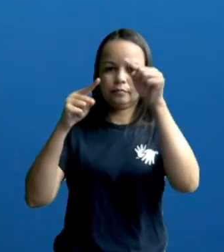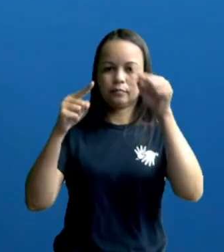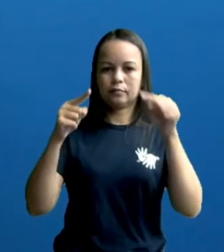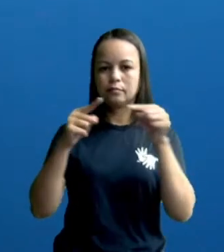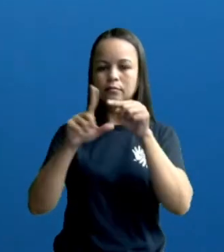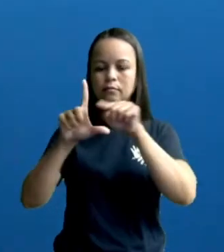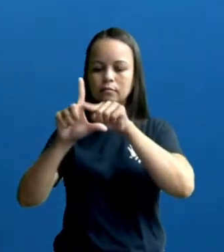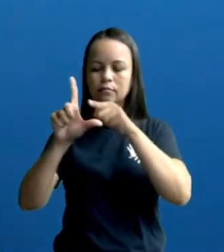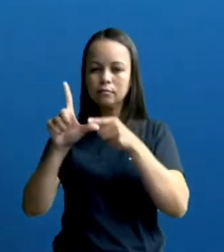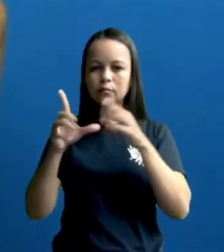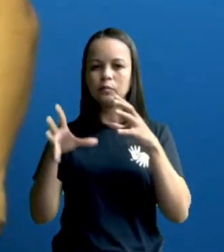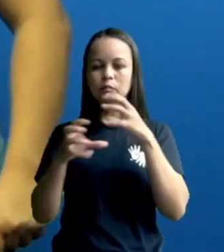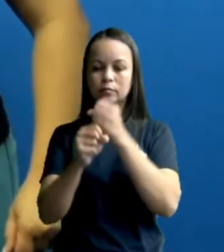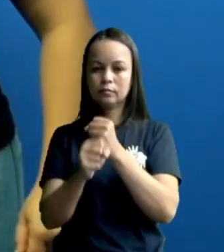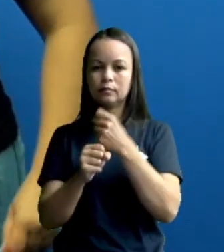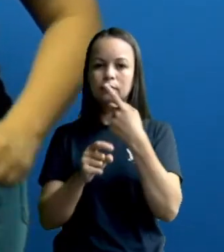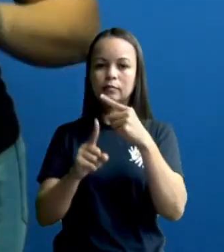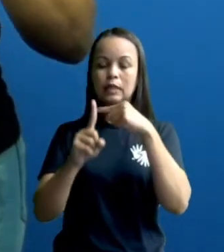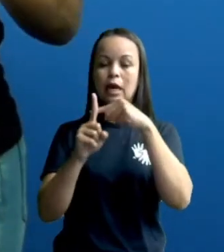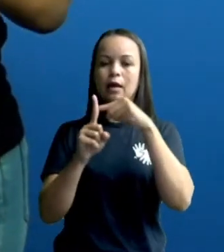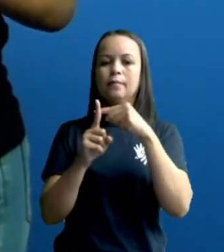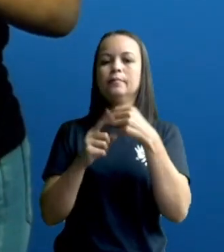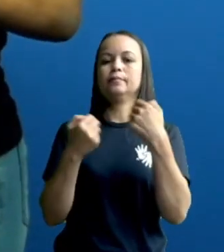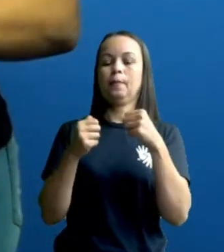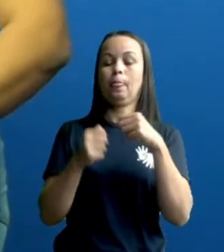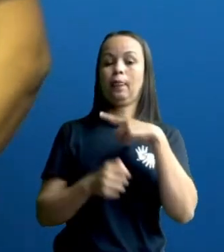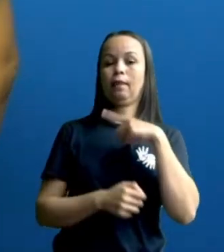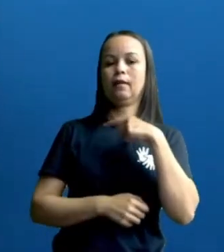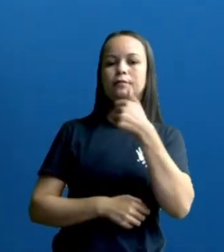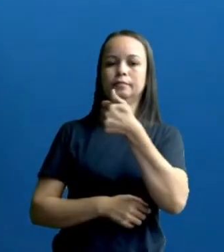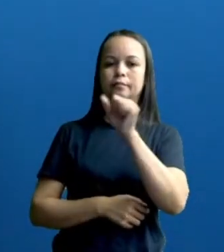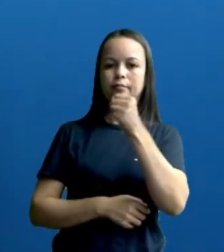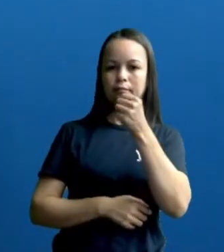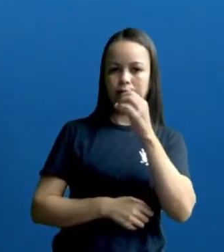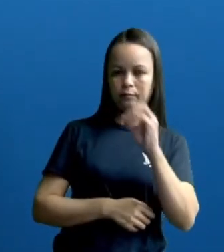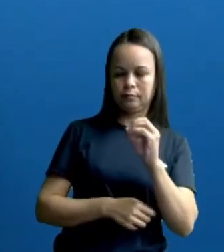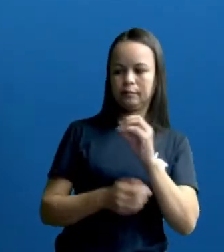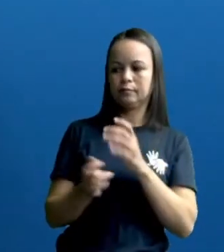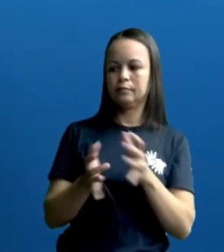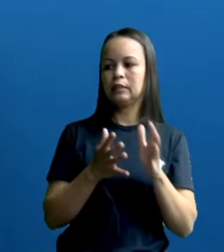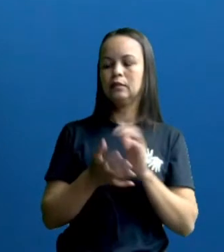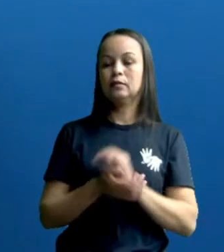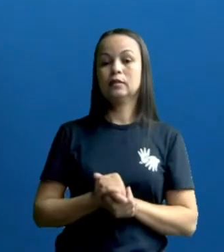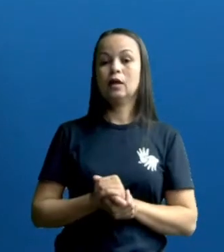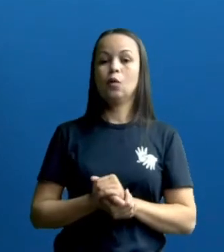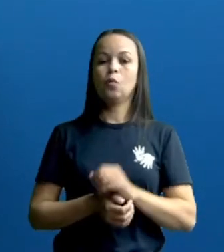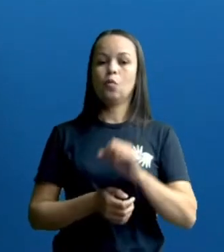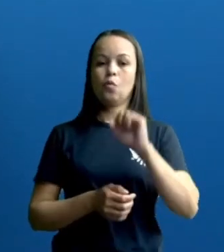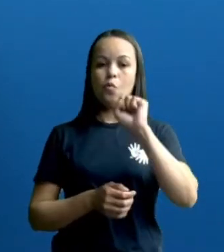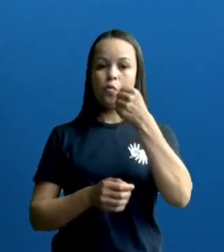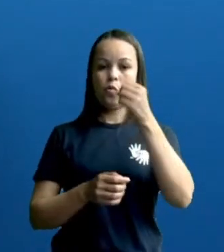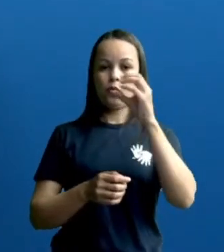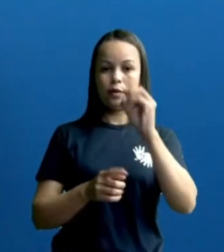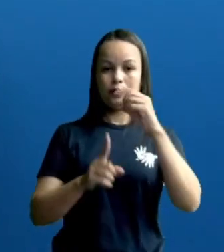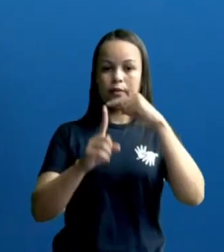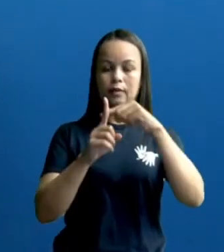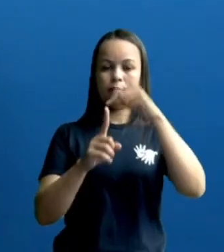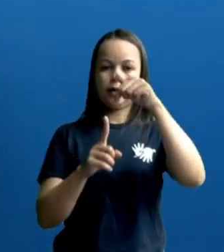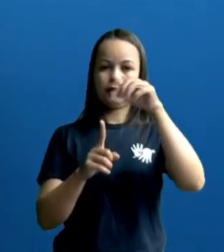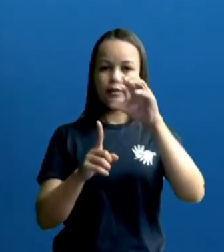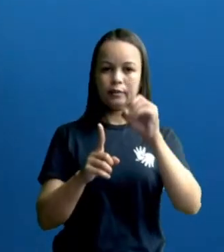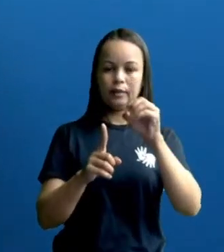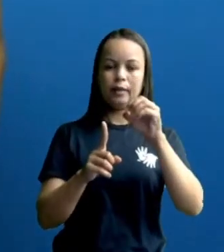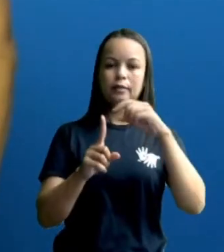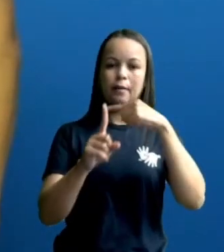a soma desses três ângulos tem que dar 180 graus. Então, 80 mais 70 mais